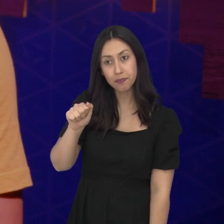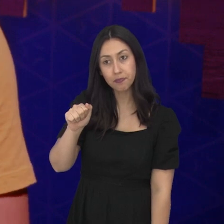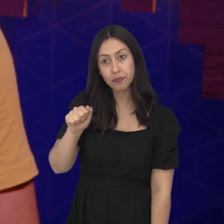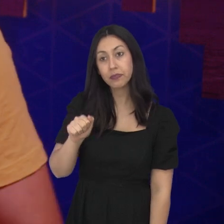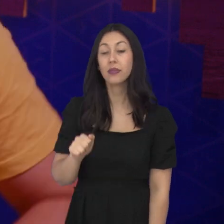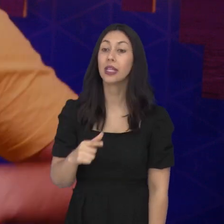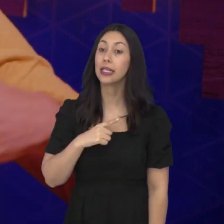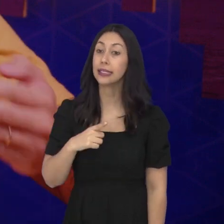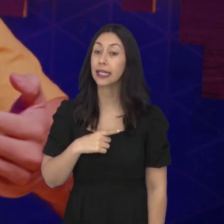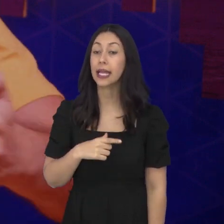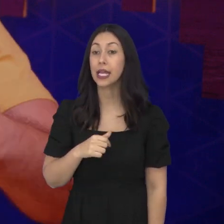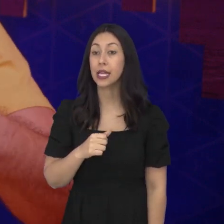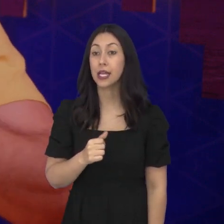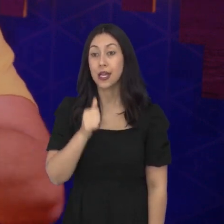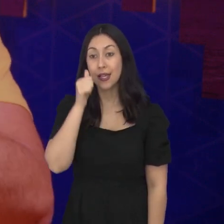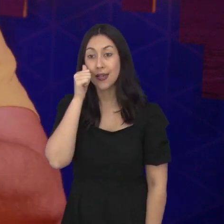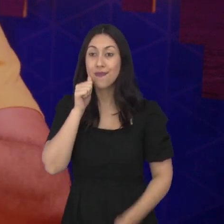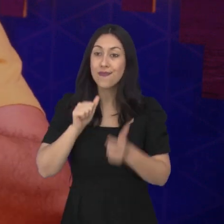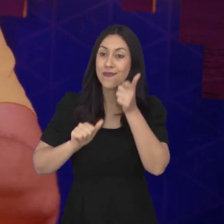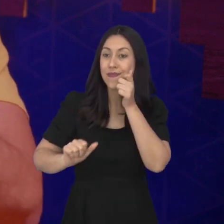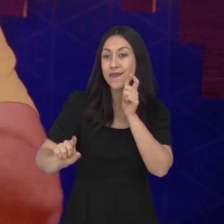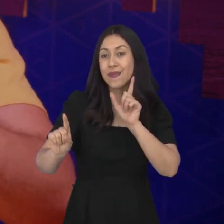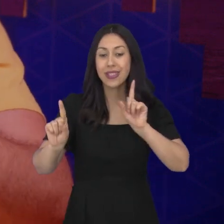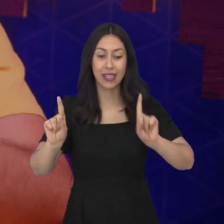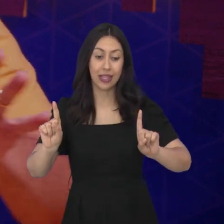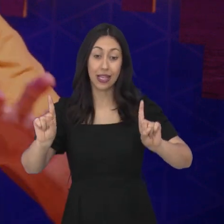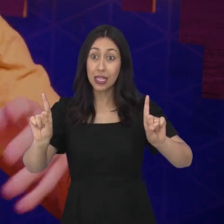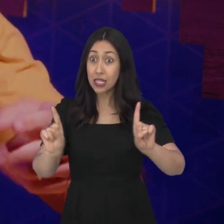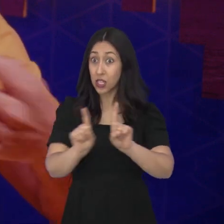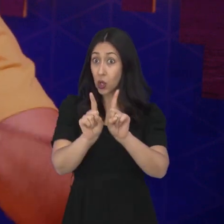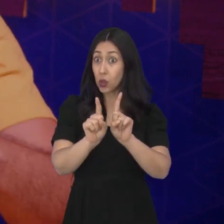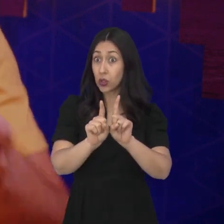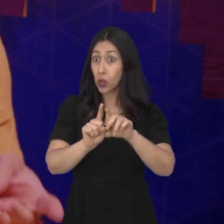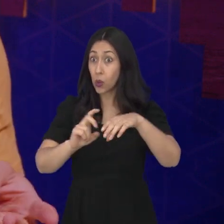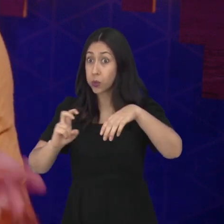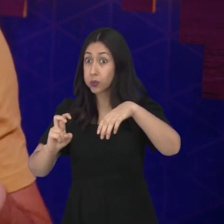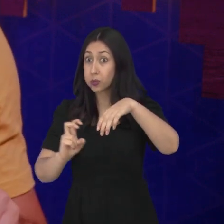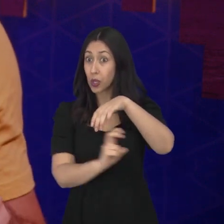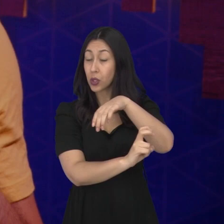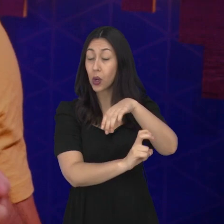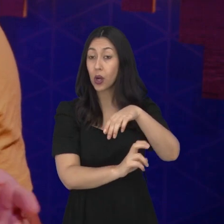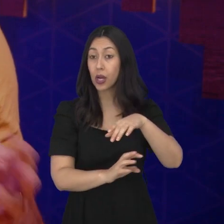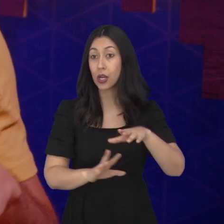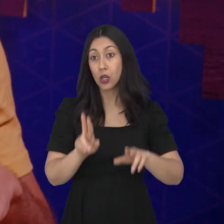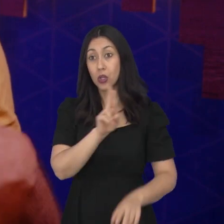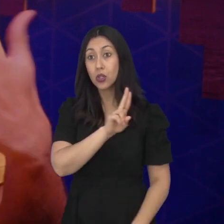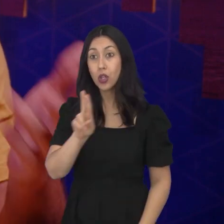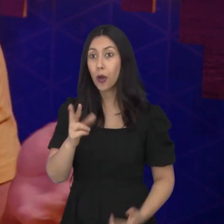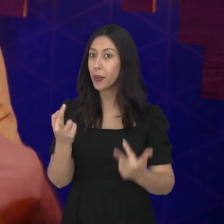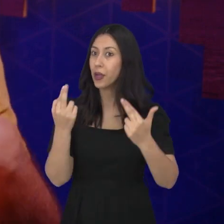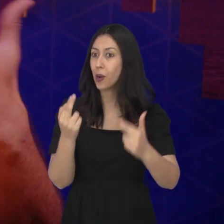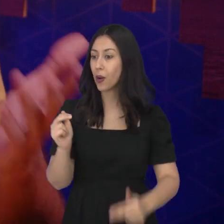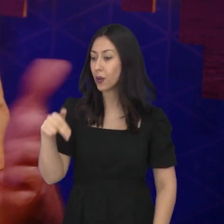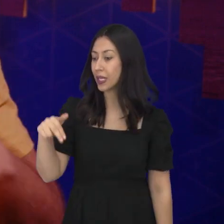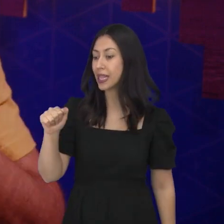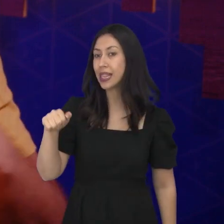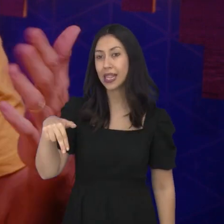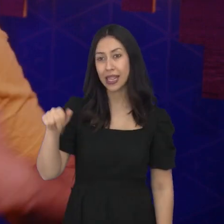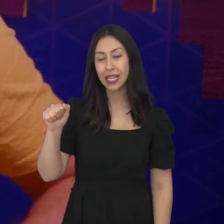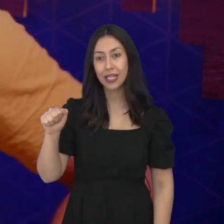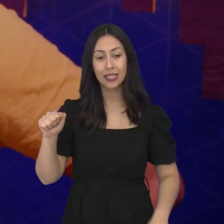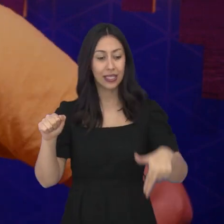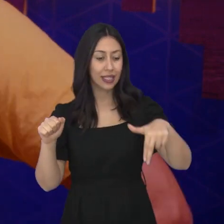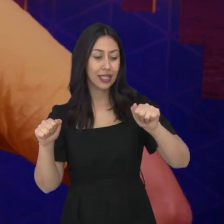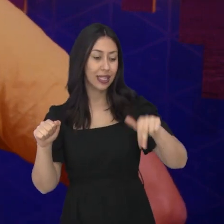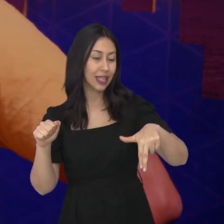que duas meninas, elas se encontram no metrô e as duas têm o mesmo nome, Nana ou Naná, sei lá,